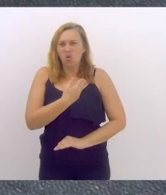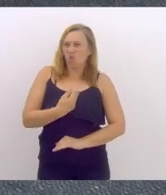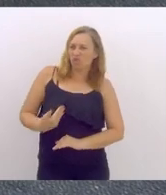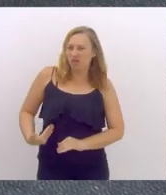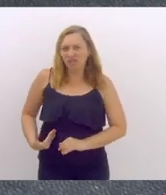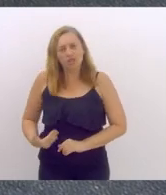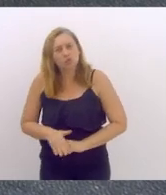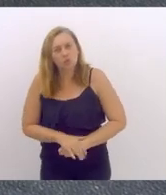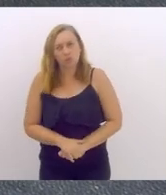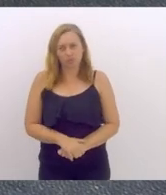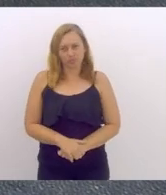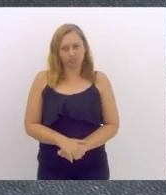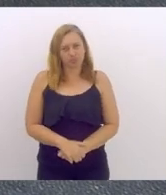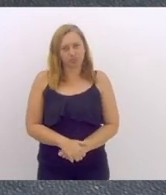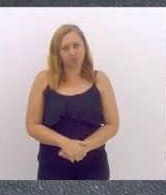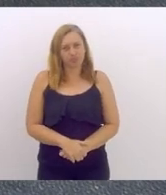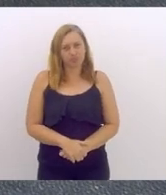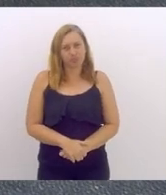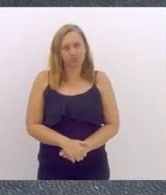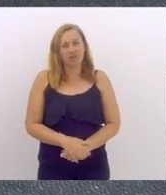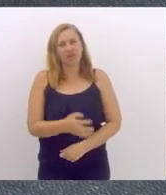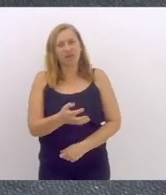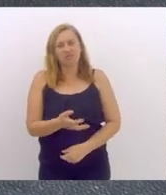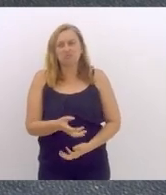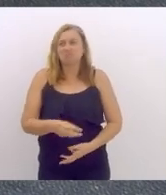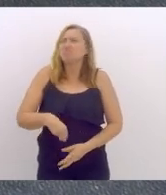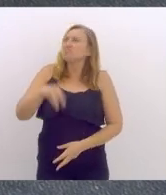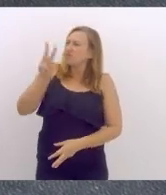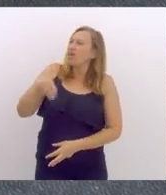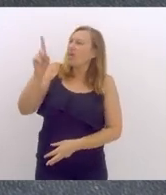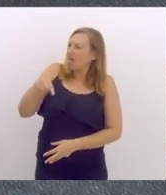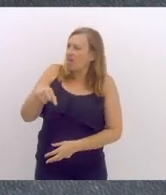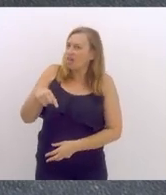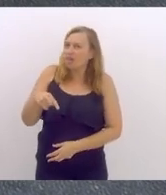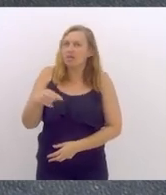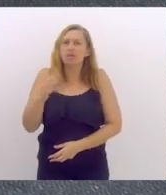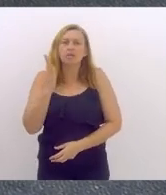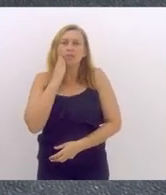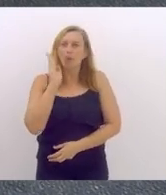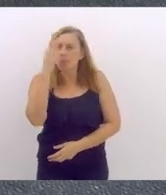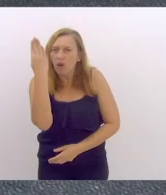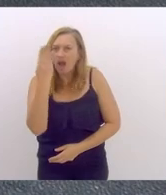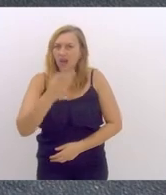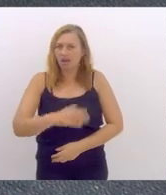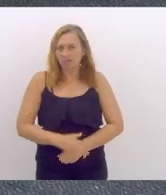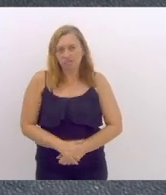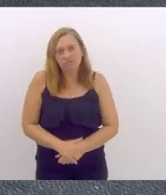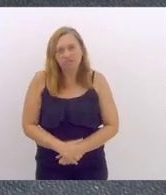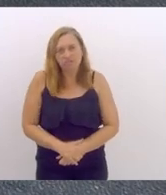governador Quem é esse cara um cara de pau é isso que tenho porque